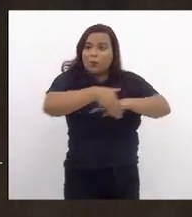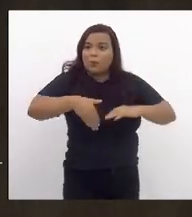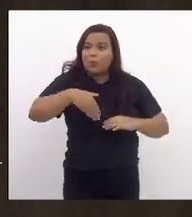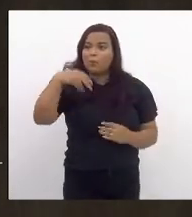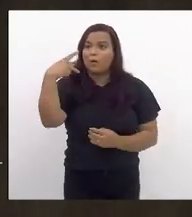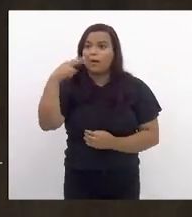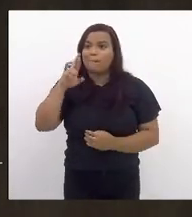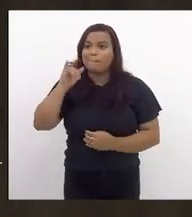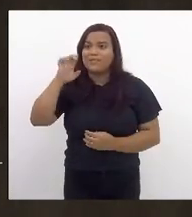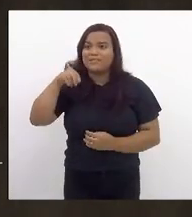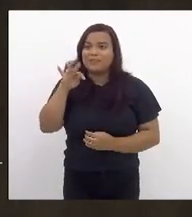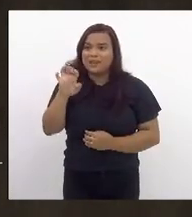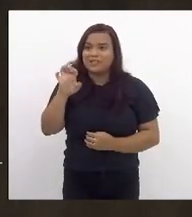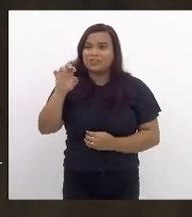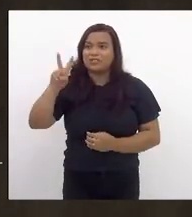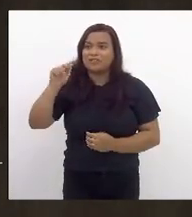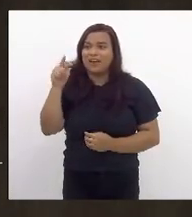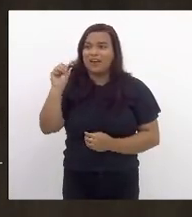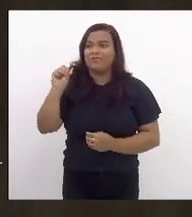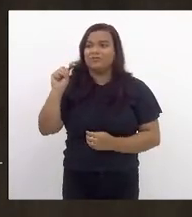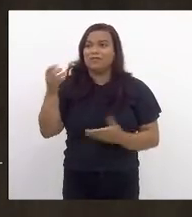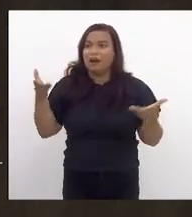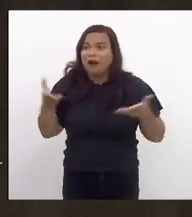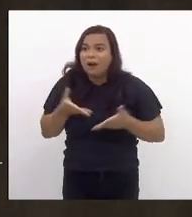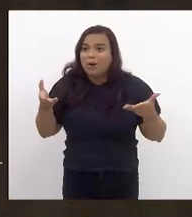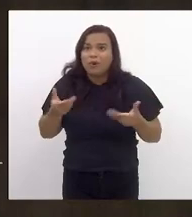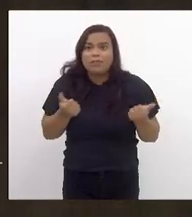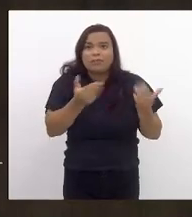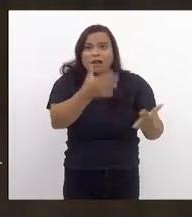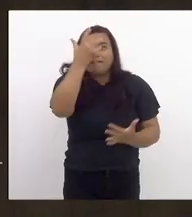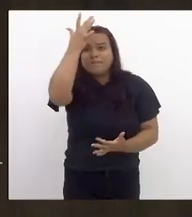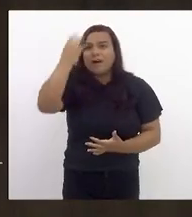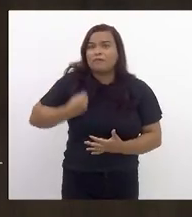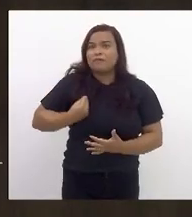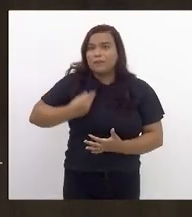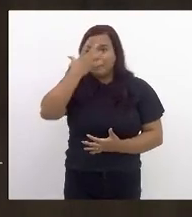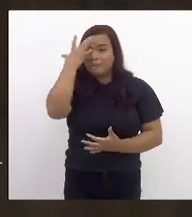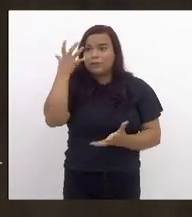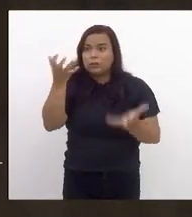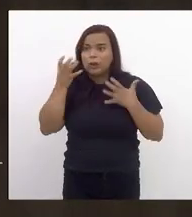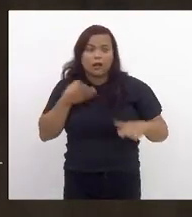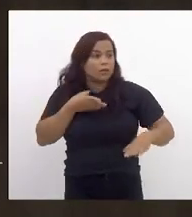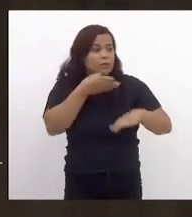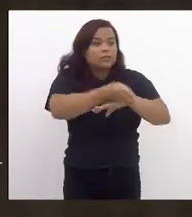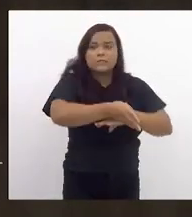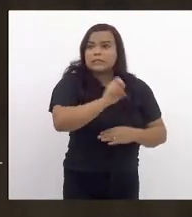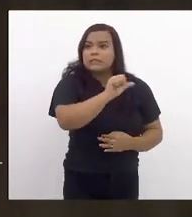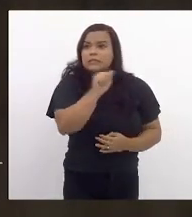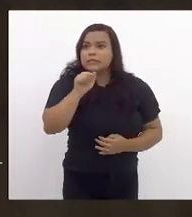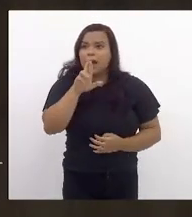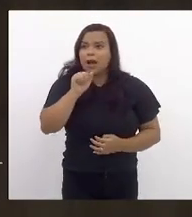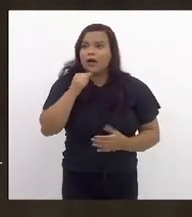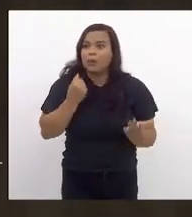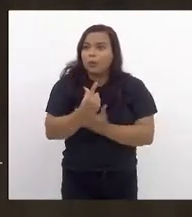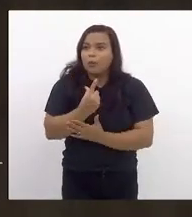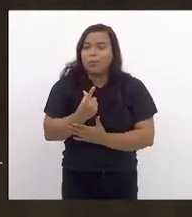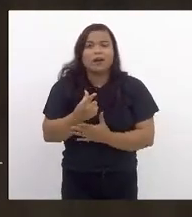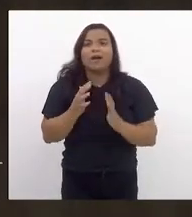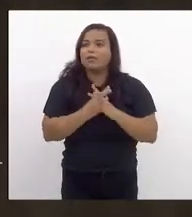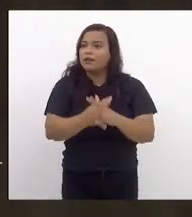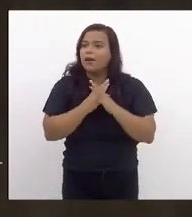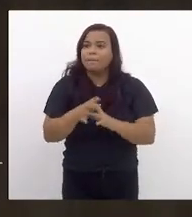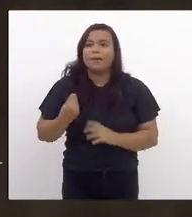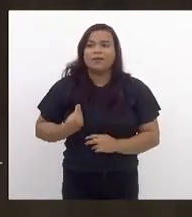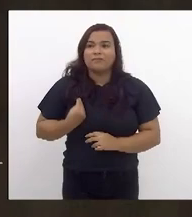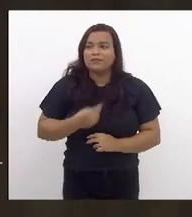o metrô, que nesse momento de reconstrução do Rio de Janeiro devia facilitar a vida de quem quer comprar no Saara, está atrapalhando a vida dos comerciantes,